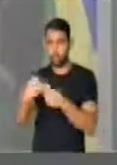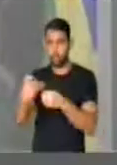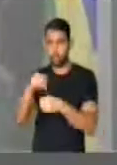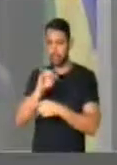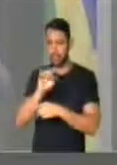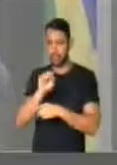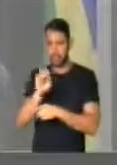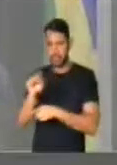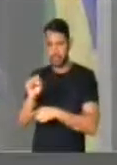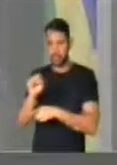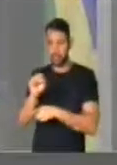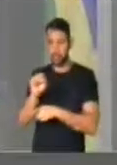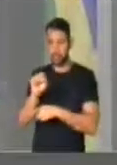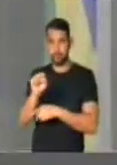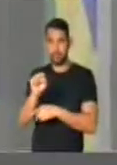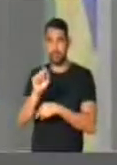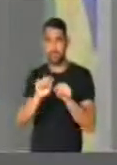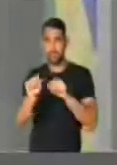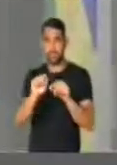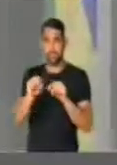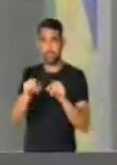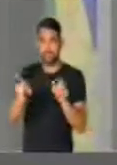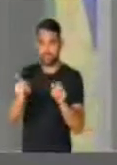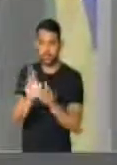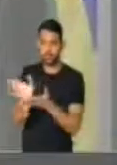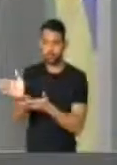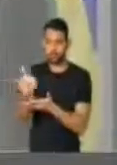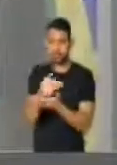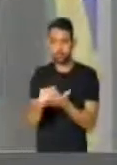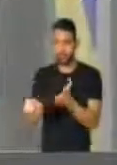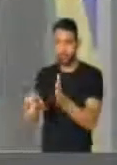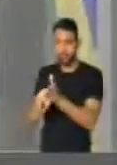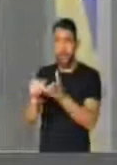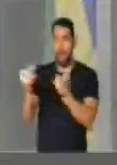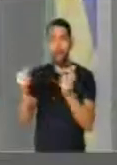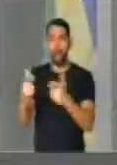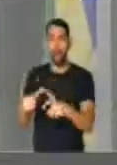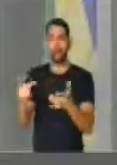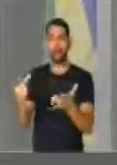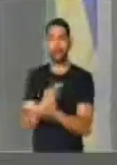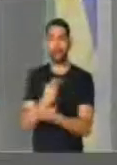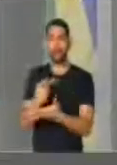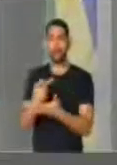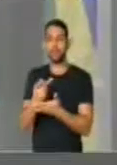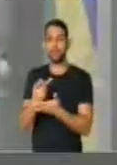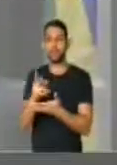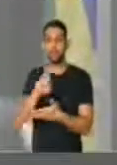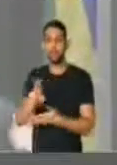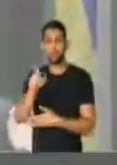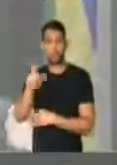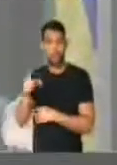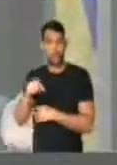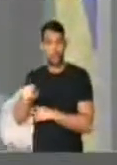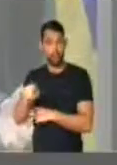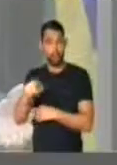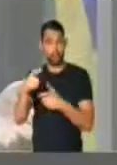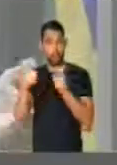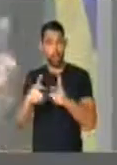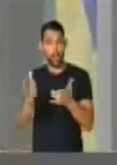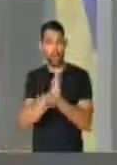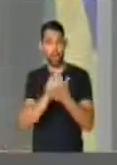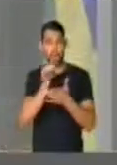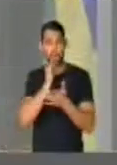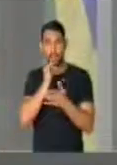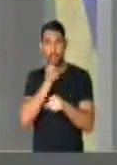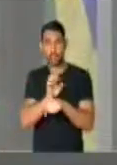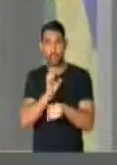o ISS, para que ele seja recolhido lá onde ocorre o fato gerador. Não é razoável que